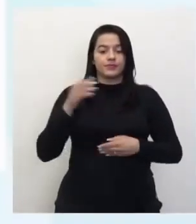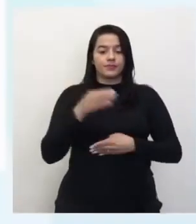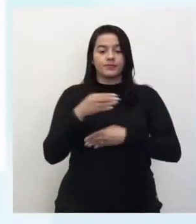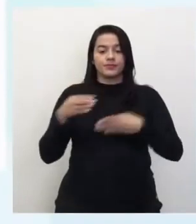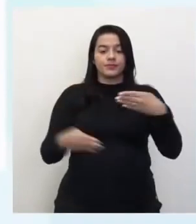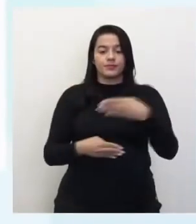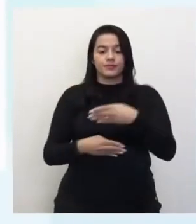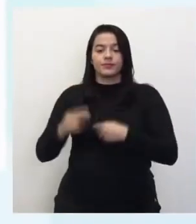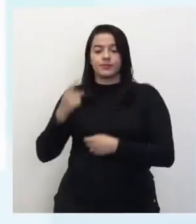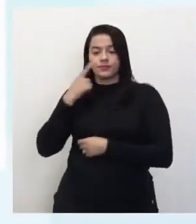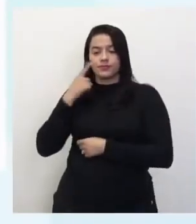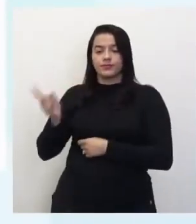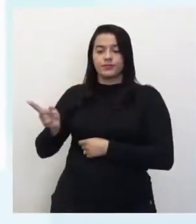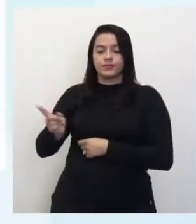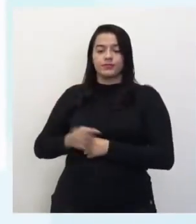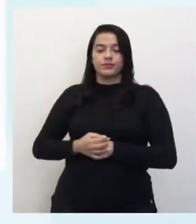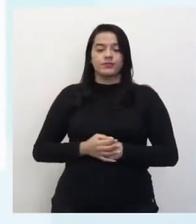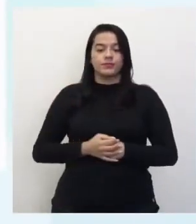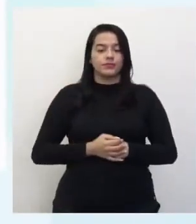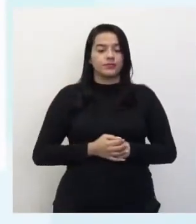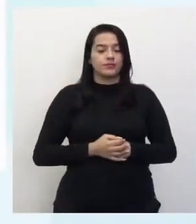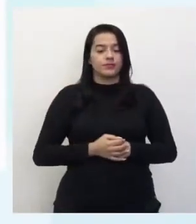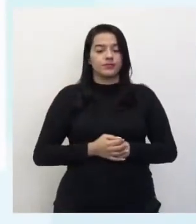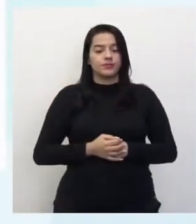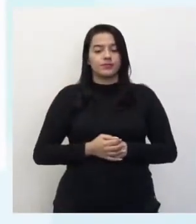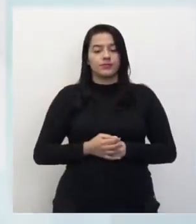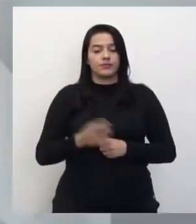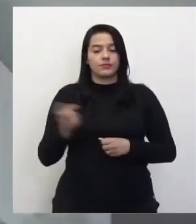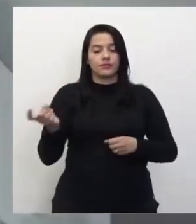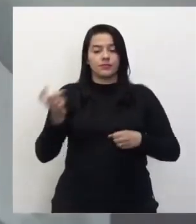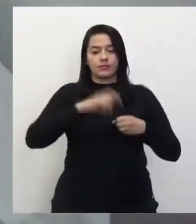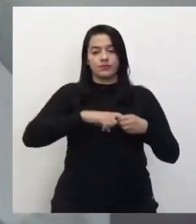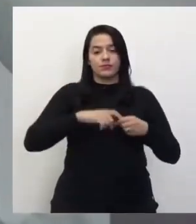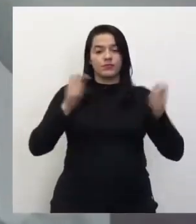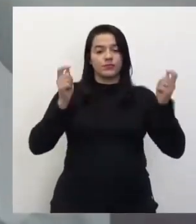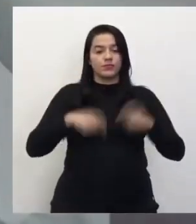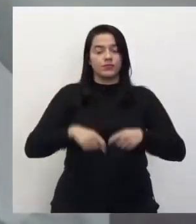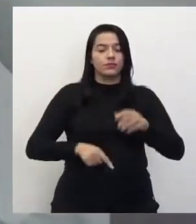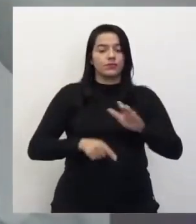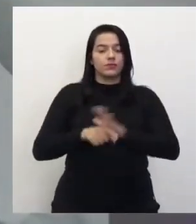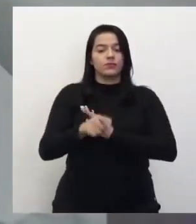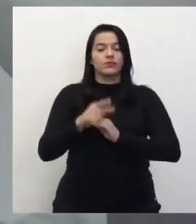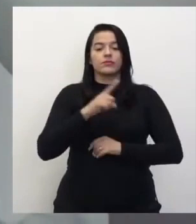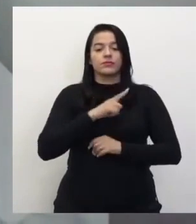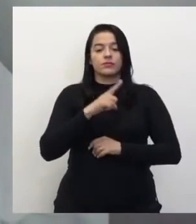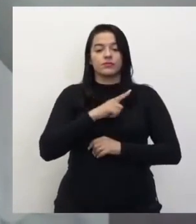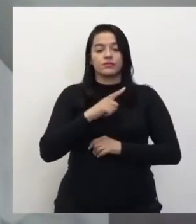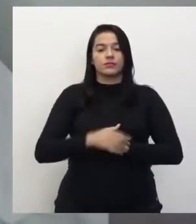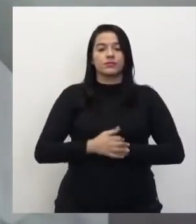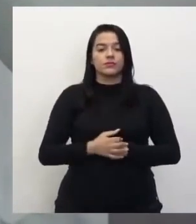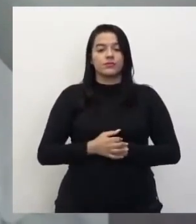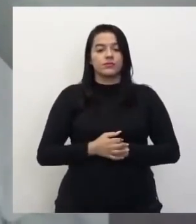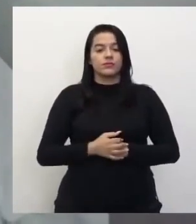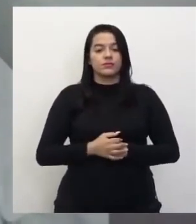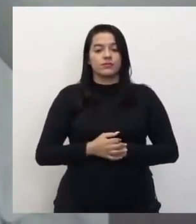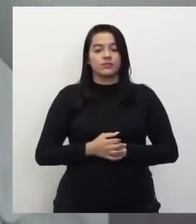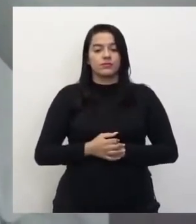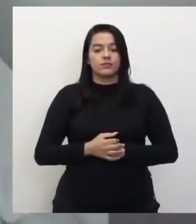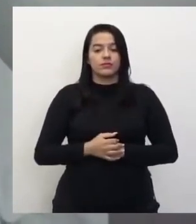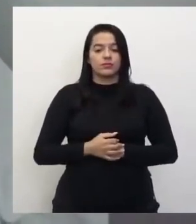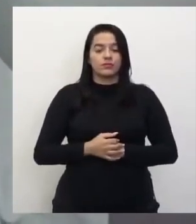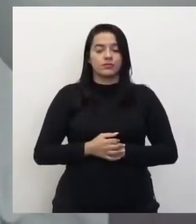é. Pode voltar para mim um pouquinho, que eu acho que ainda tem uma pergunta, não tem? Ó,